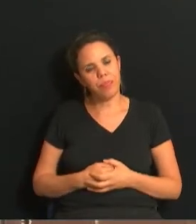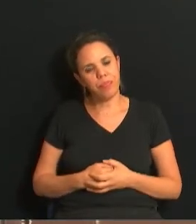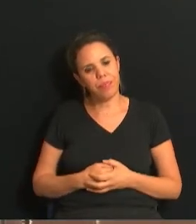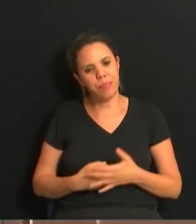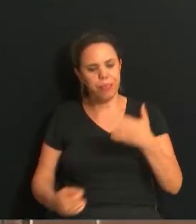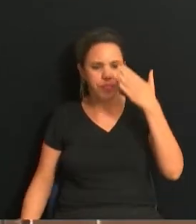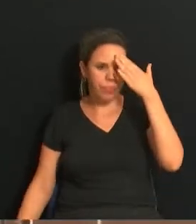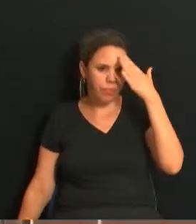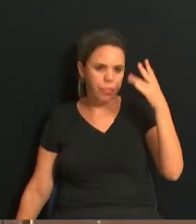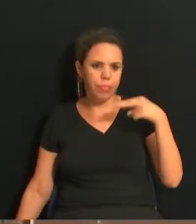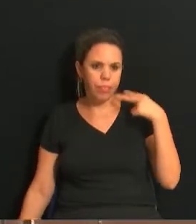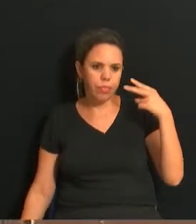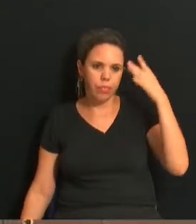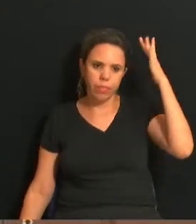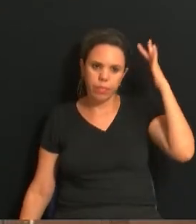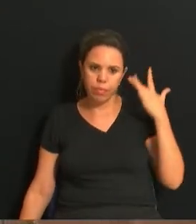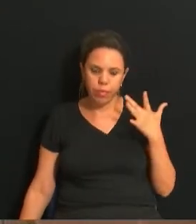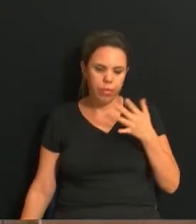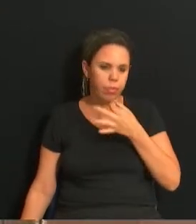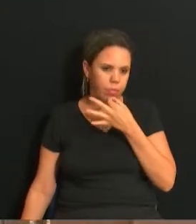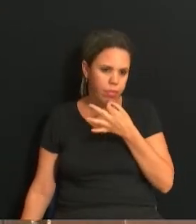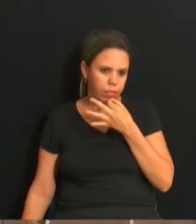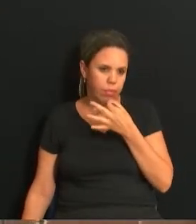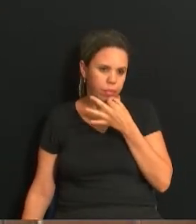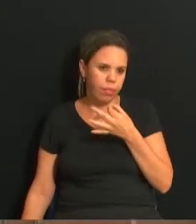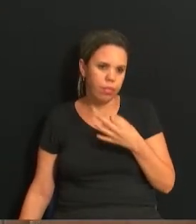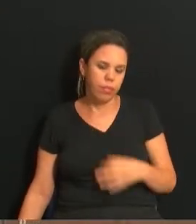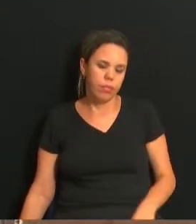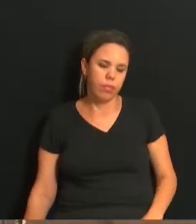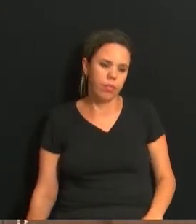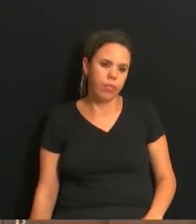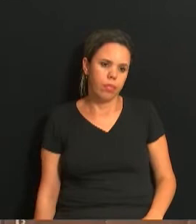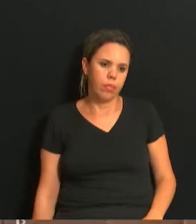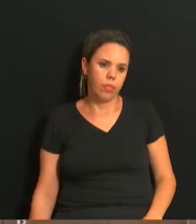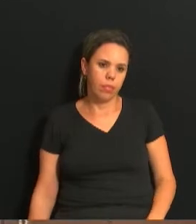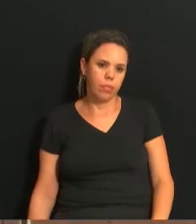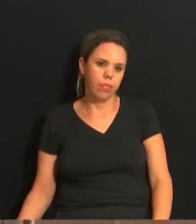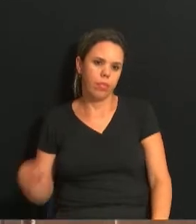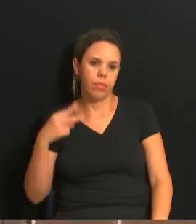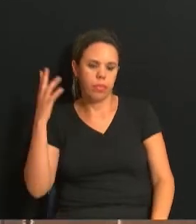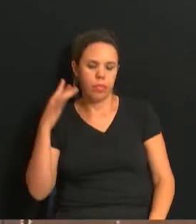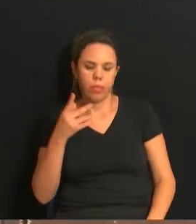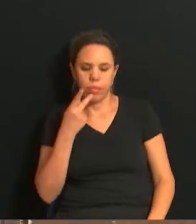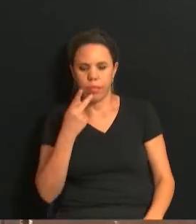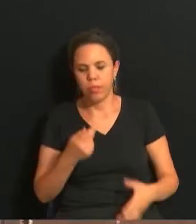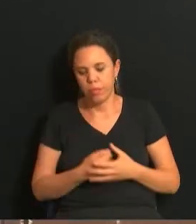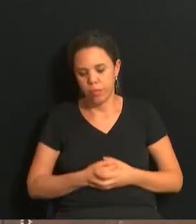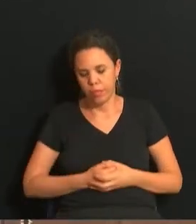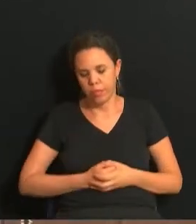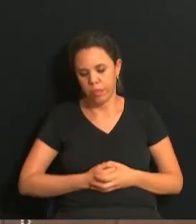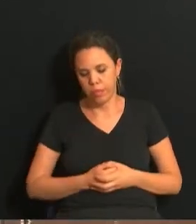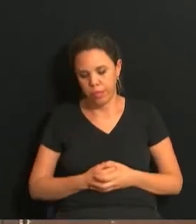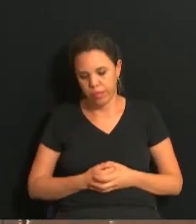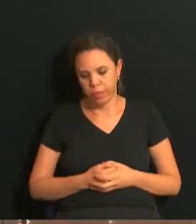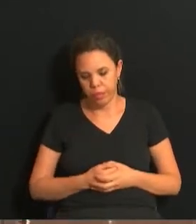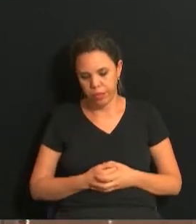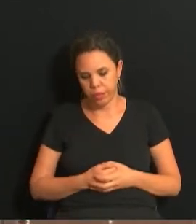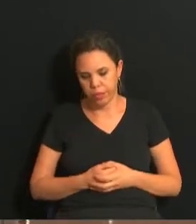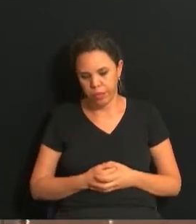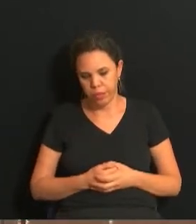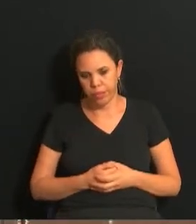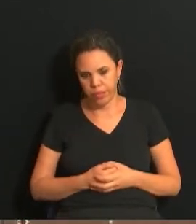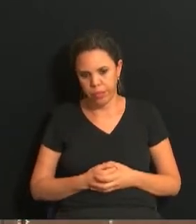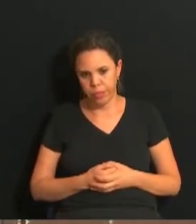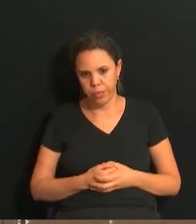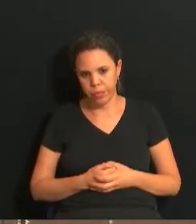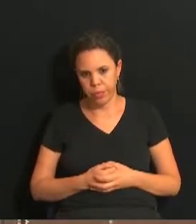Agradeço a vereadora Guida por essas considerações e isso que a vereadora Guida fala, né, sobre o